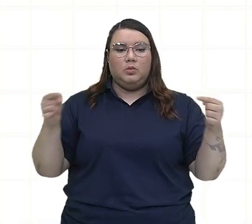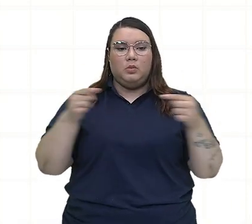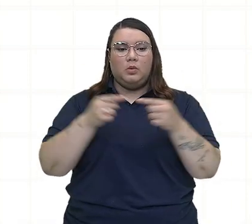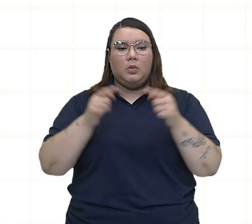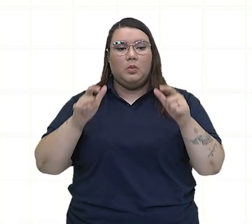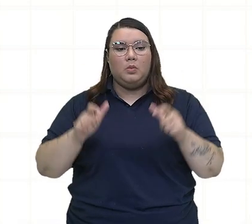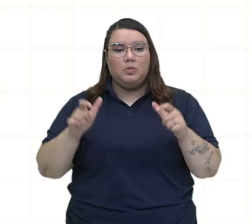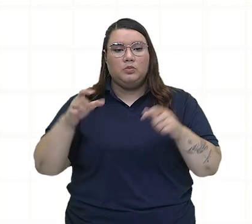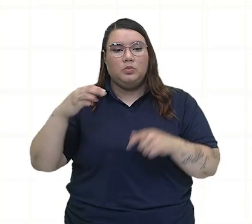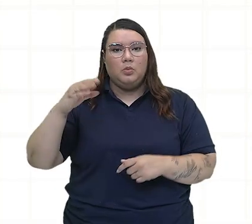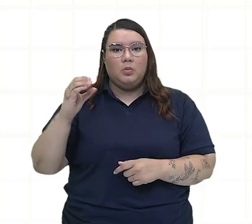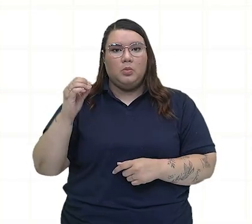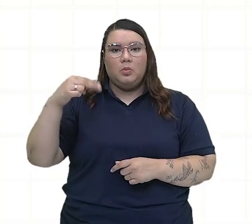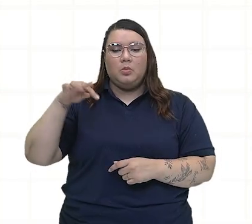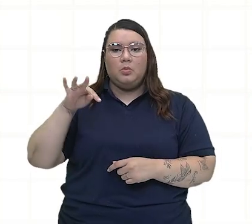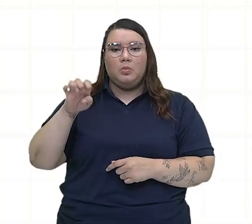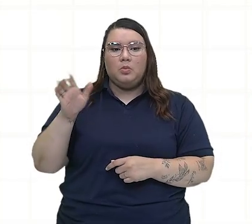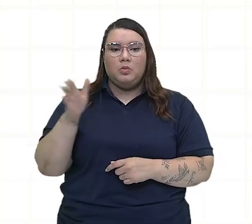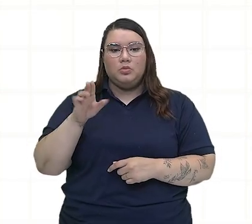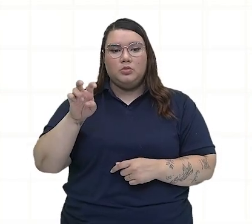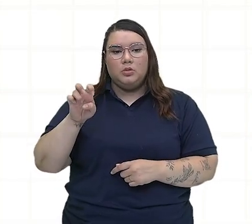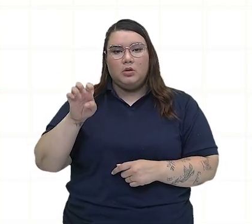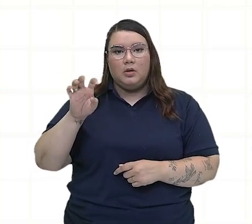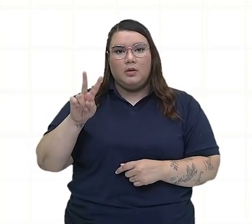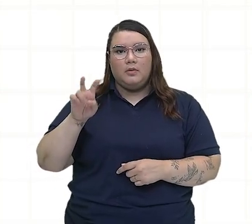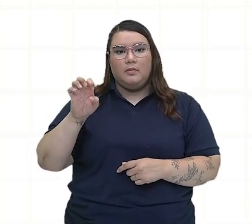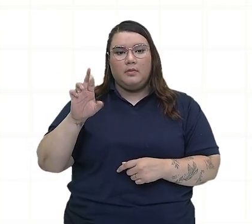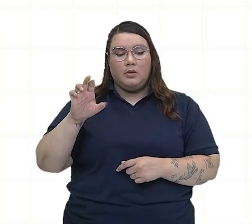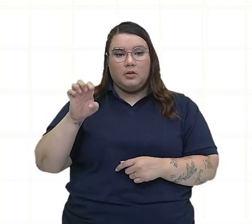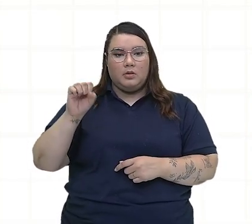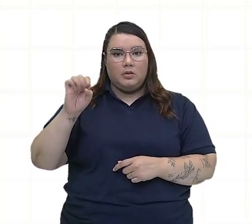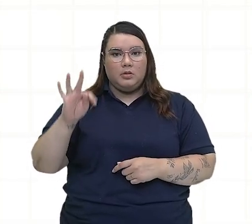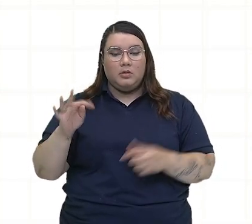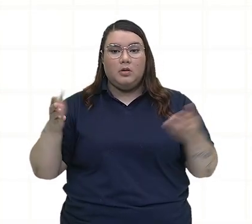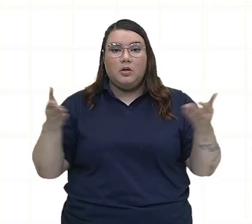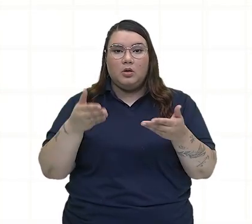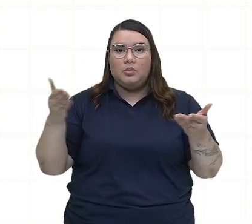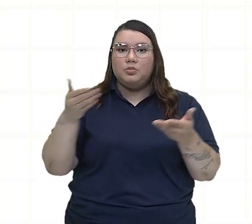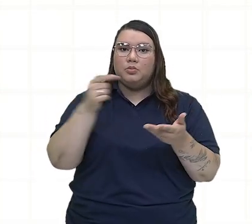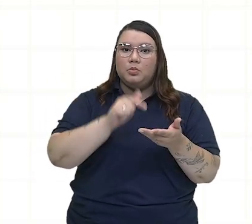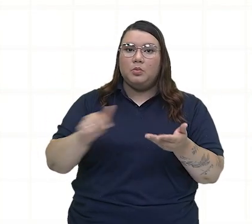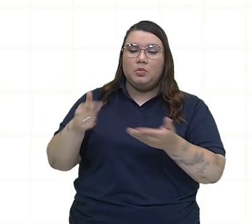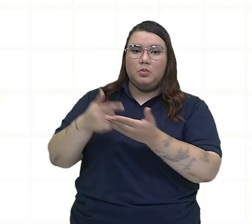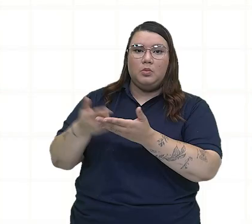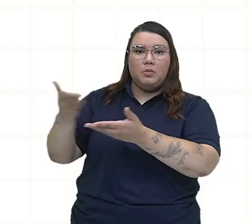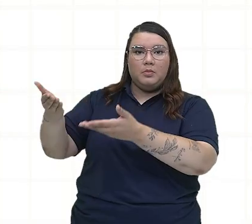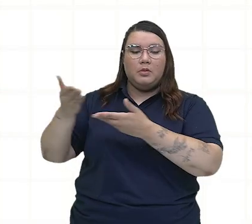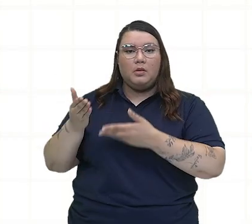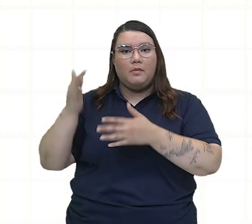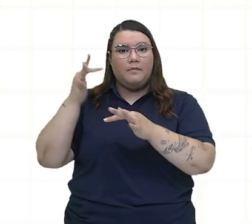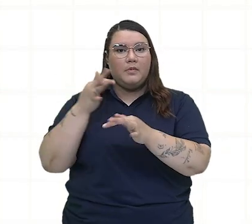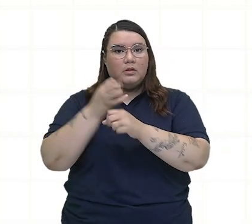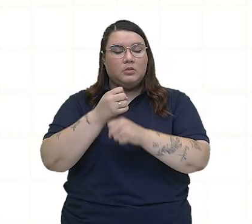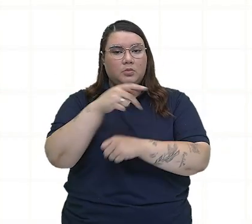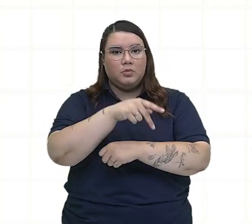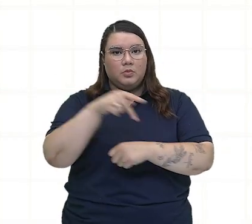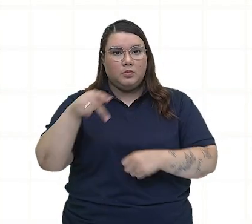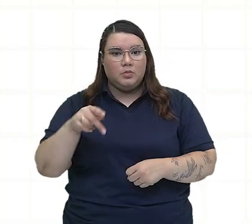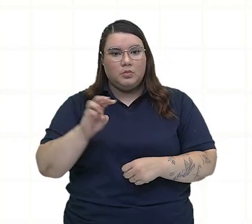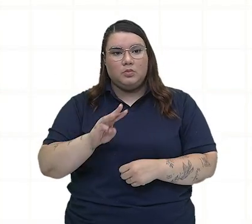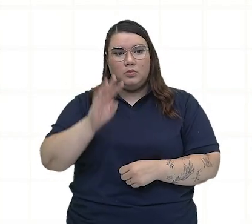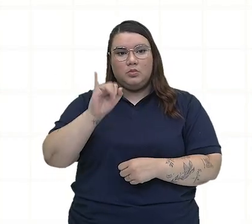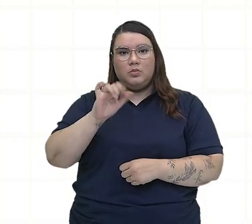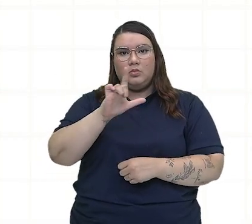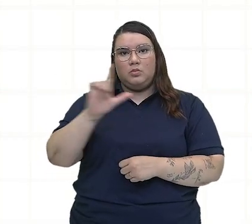que há aqui no Monte Everest. E agora a gente vai recorrer mais uma vez à física, trazendo de volta